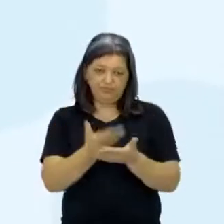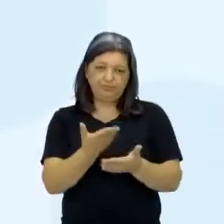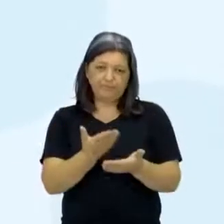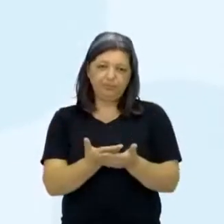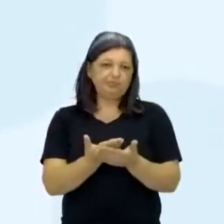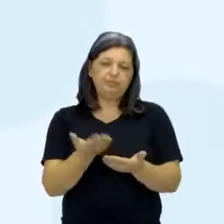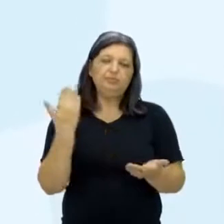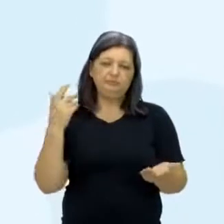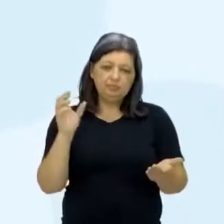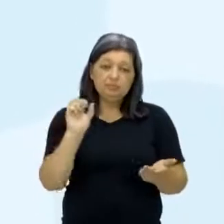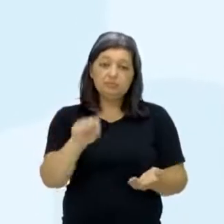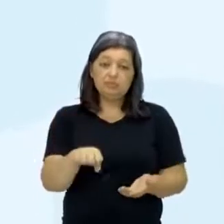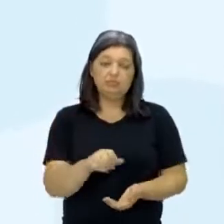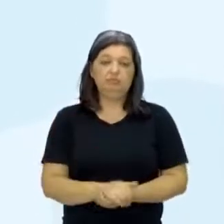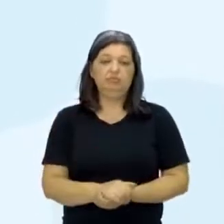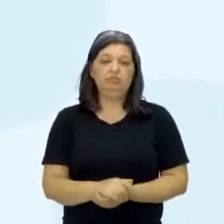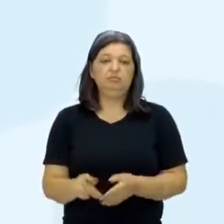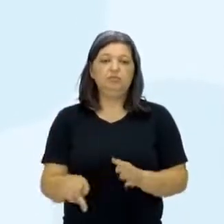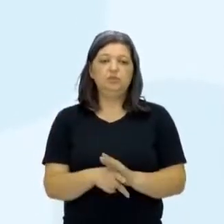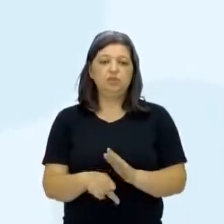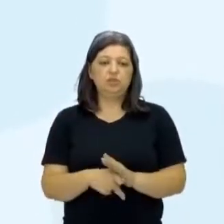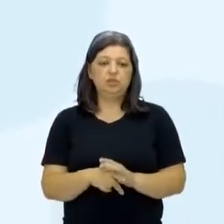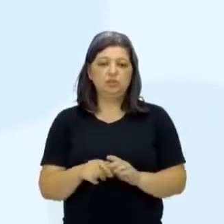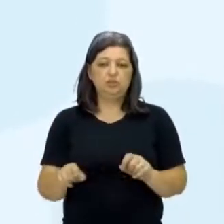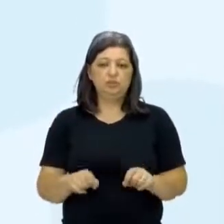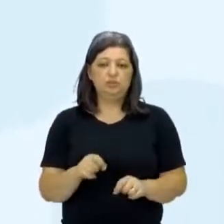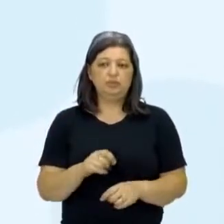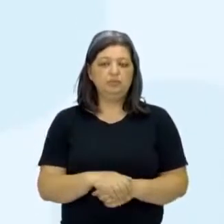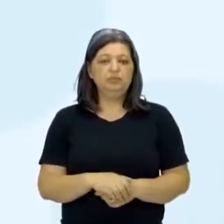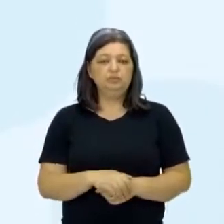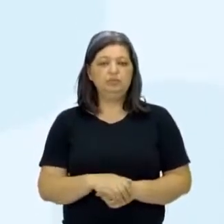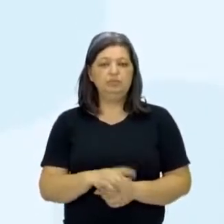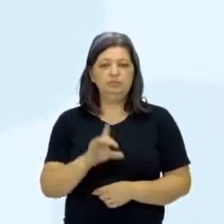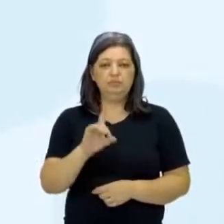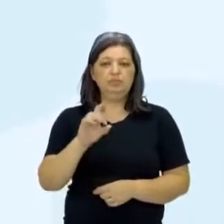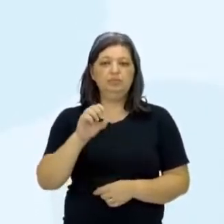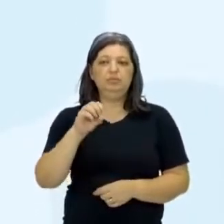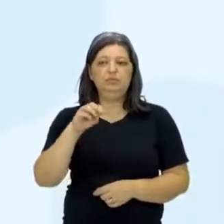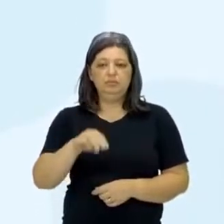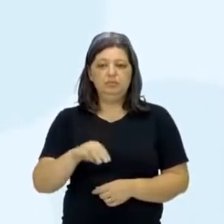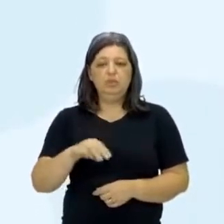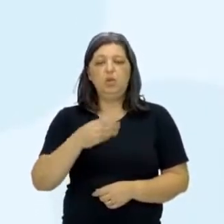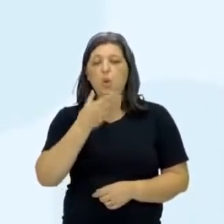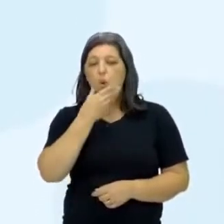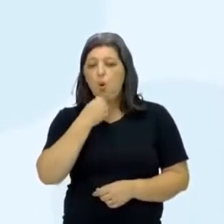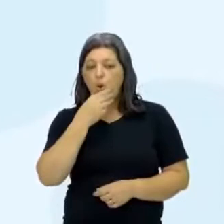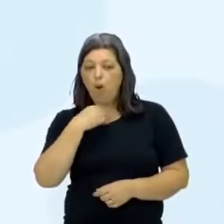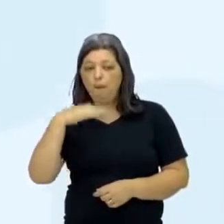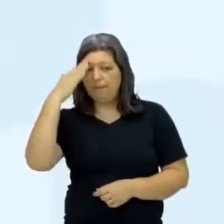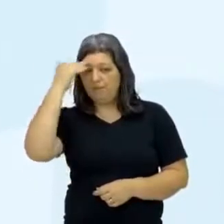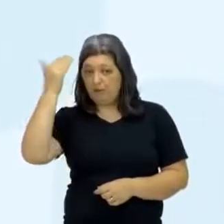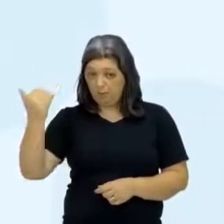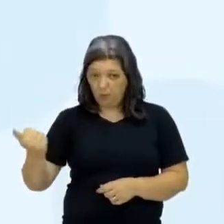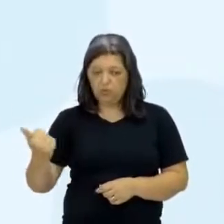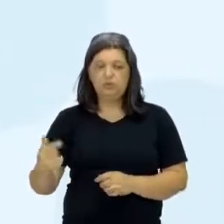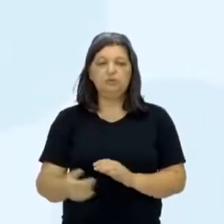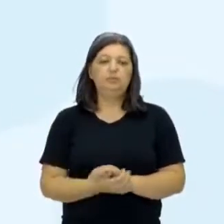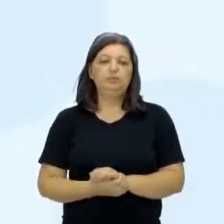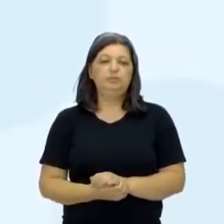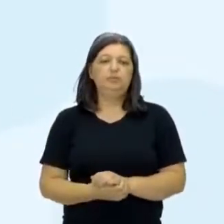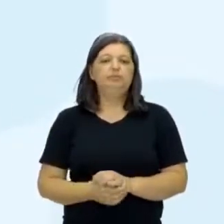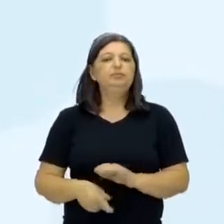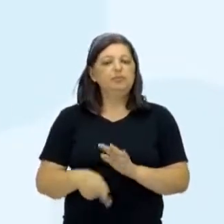Isso aí é uma ilustração, sim, uma ilustração do Dom Quixote, né? Tem o Sancho Panza, Dom Quixote, livro maravilhoso. Ilustrações também servem para